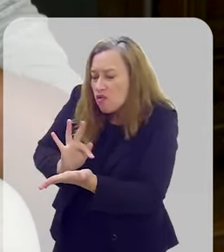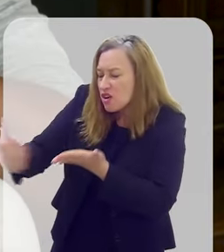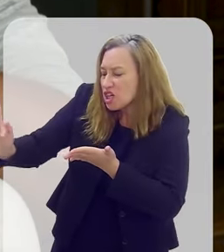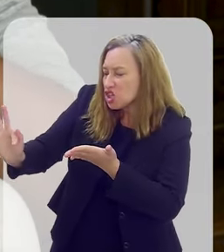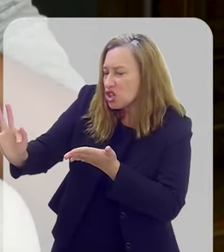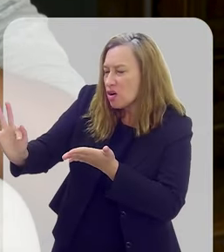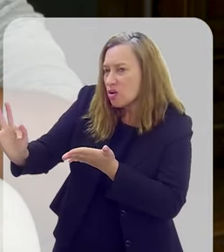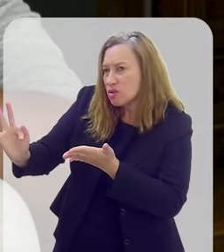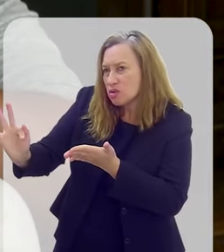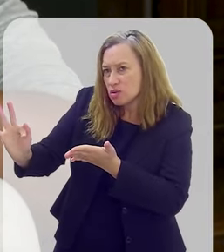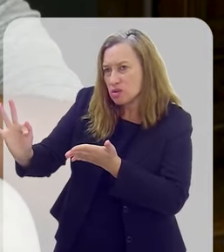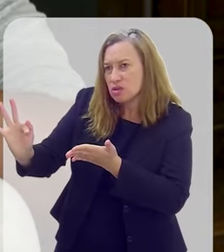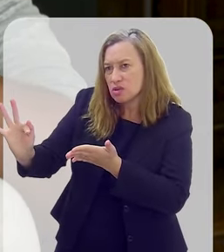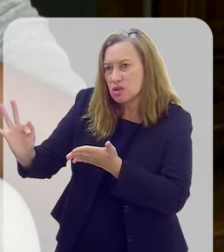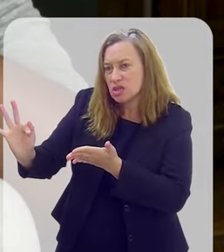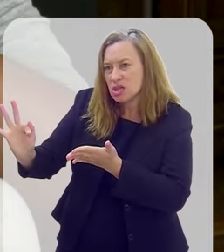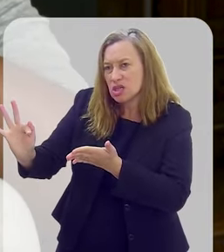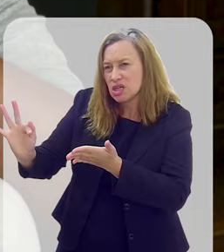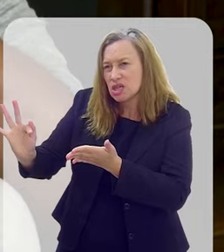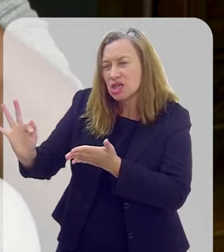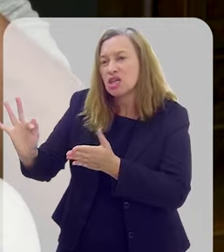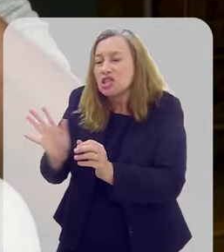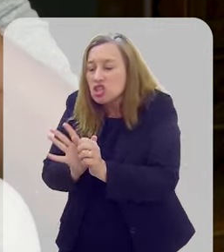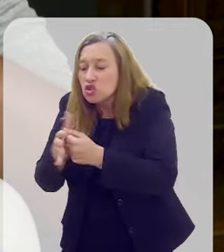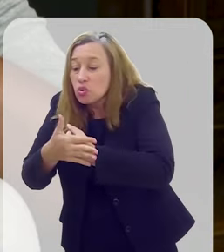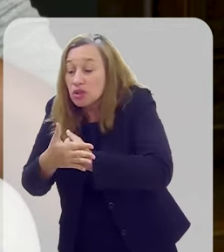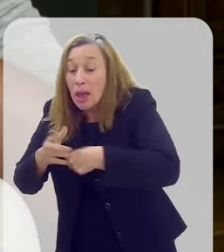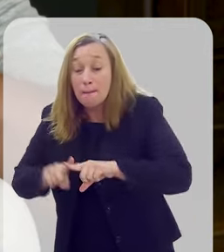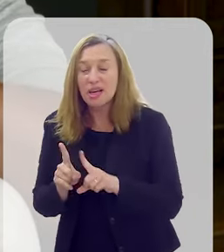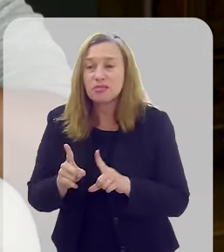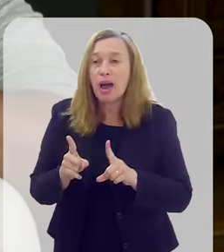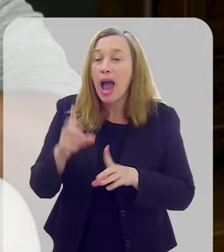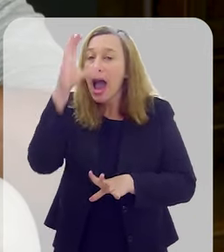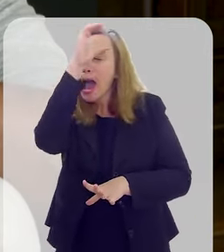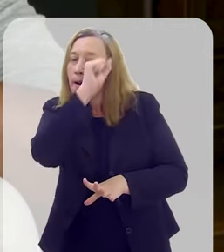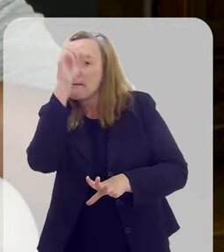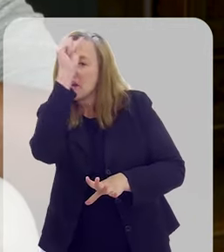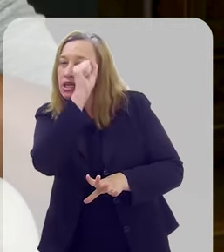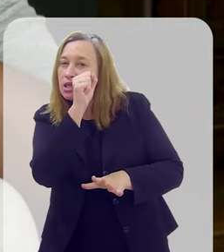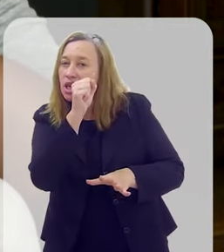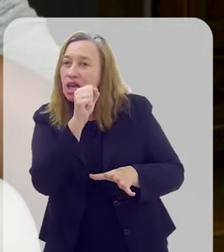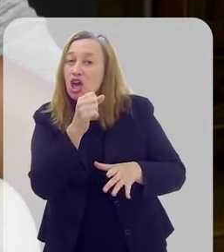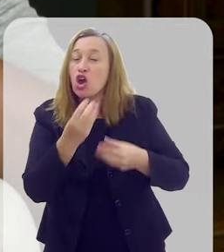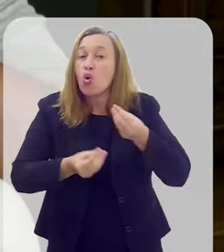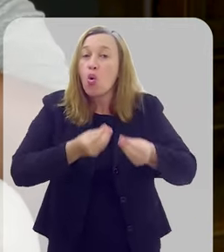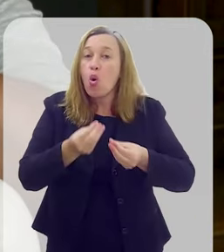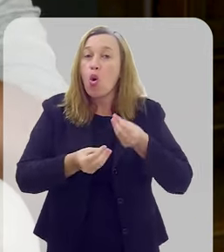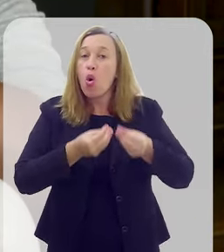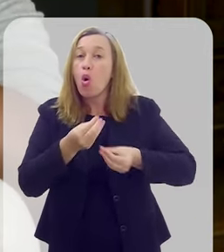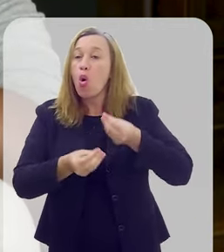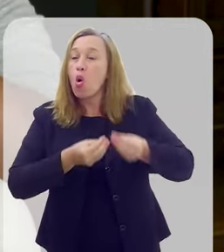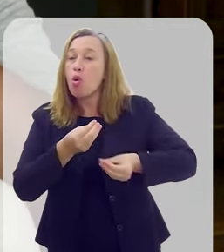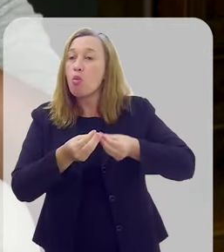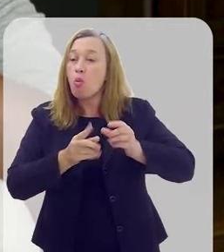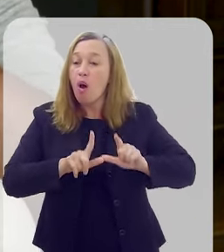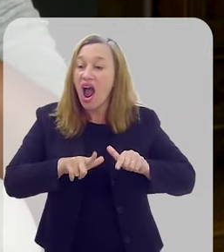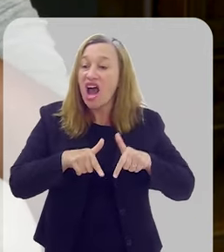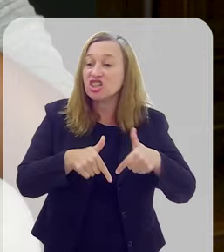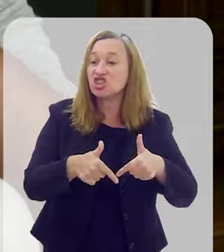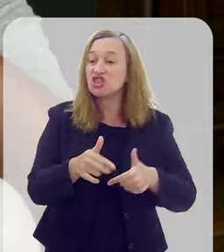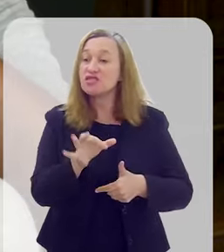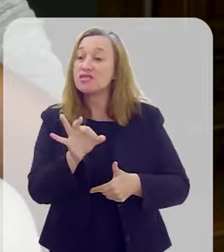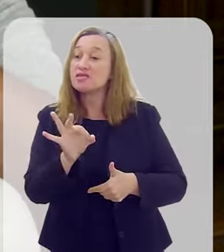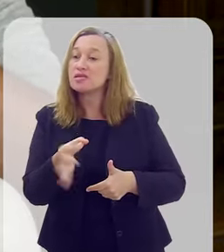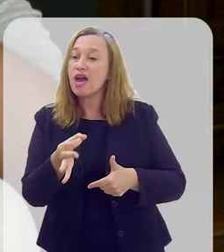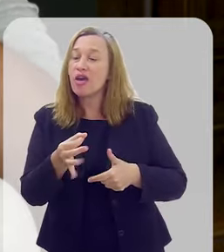filisteus se esconder Na verdade ele vai aprender técnicas de luta ele vai pra concorrência para sacar Qual é aquela